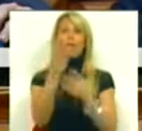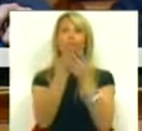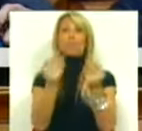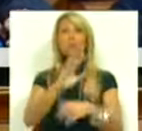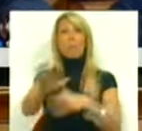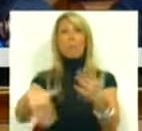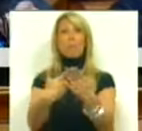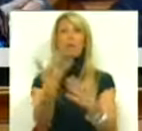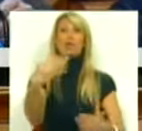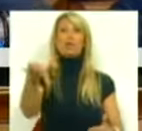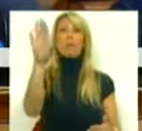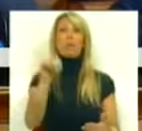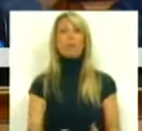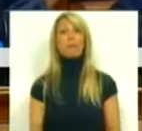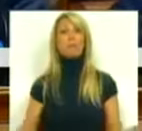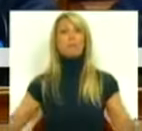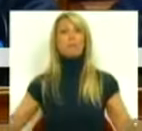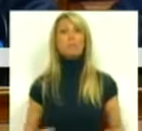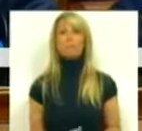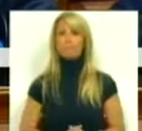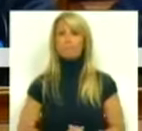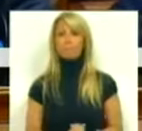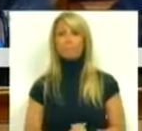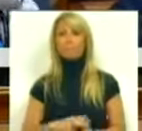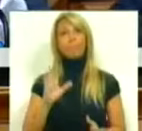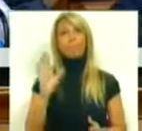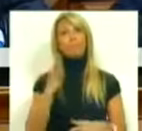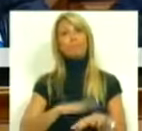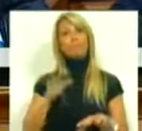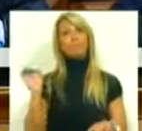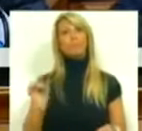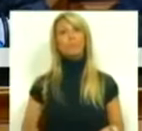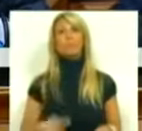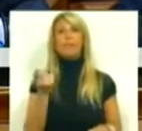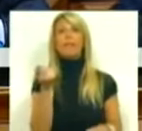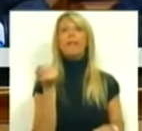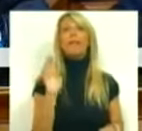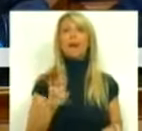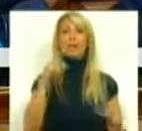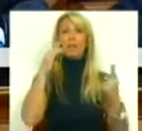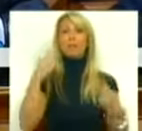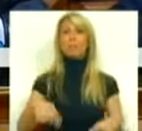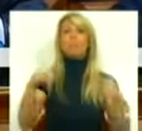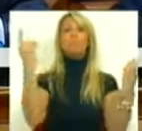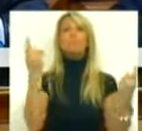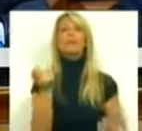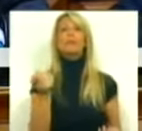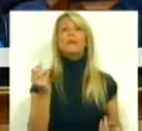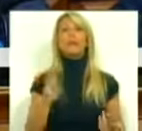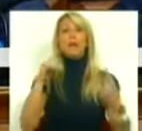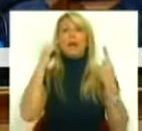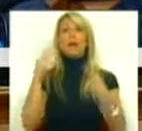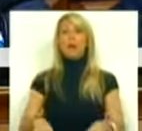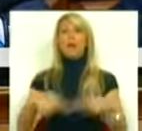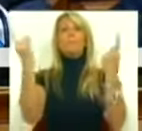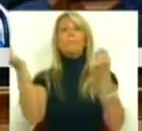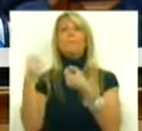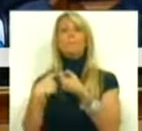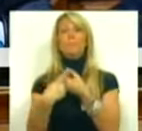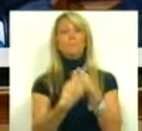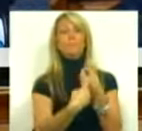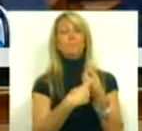Socialista, nomeadamente as propostas das a taxa anunciada para as